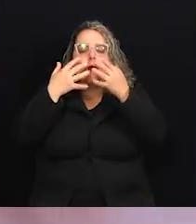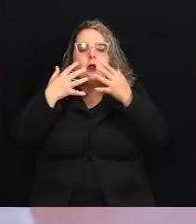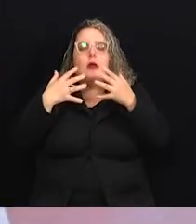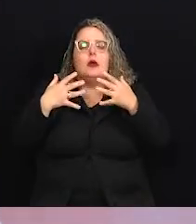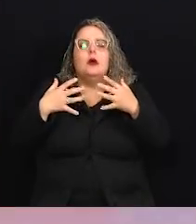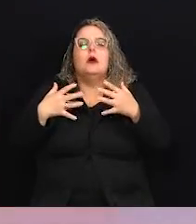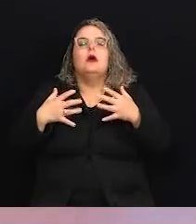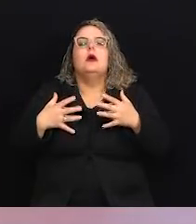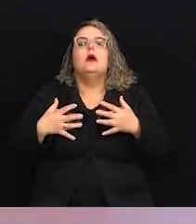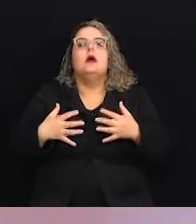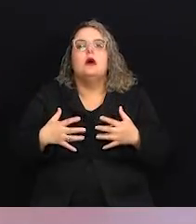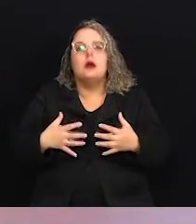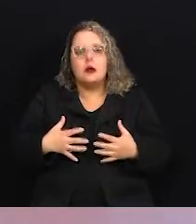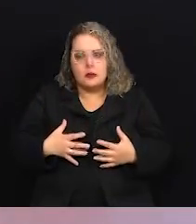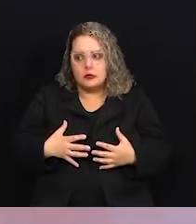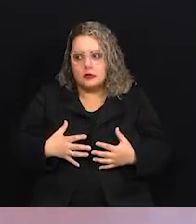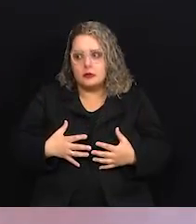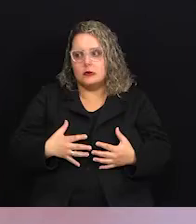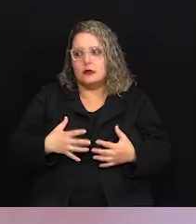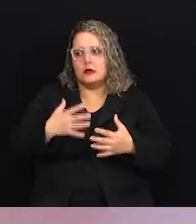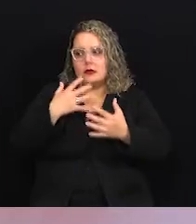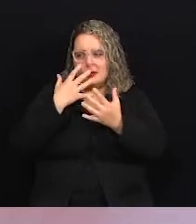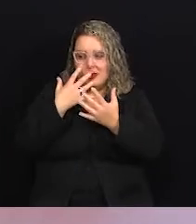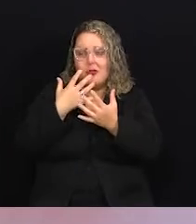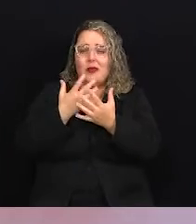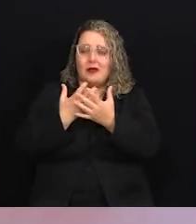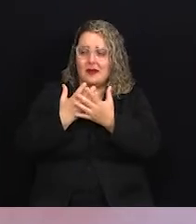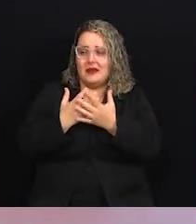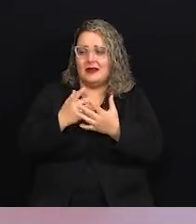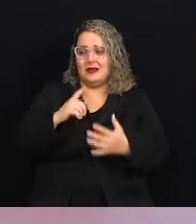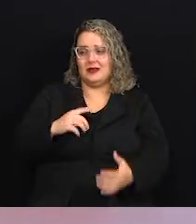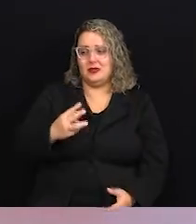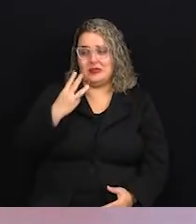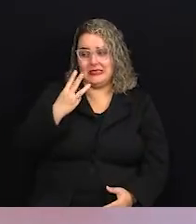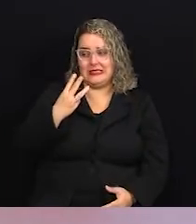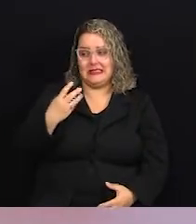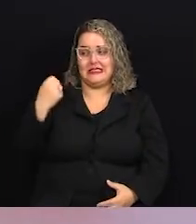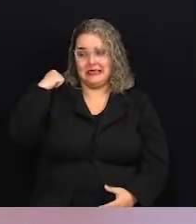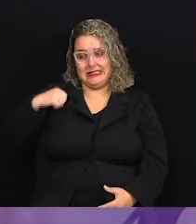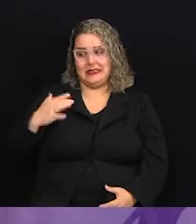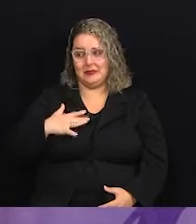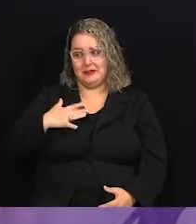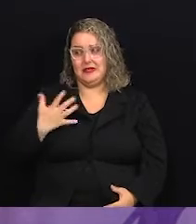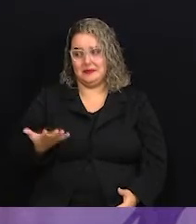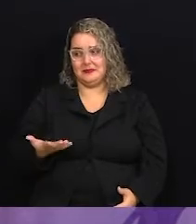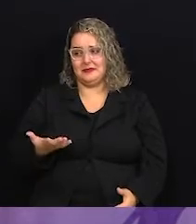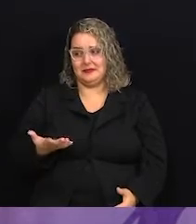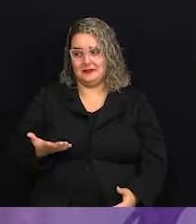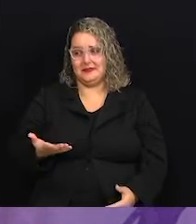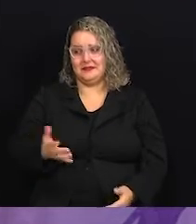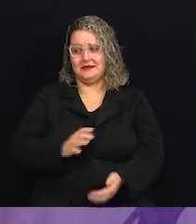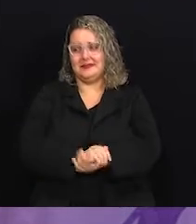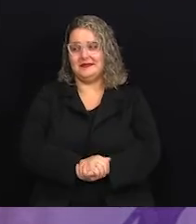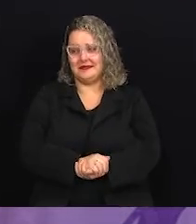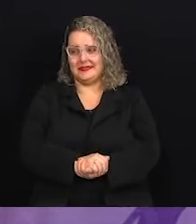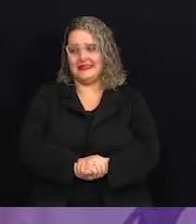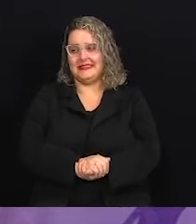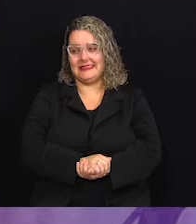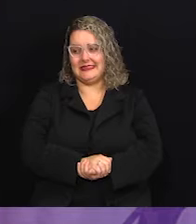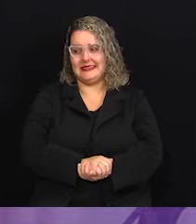pronto, voltei a respirar. Confesso que eu devo ter uns 3 potinhos na minha bolsa. Jogue fora já.